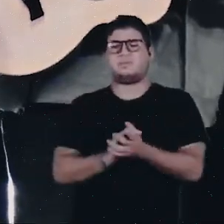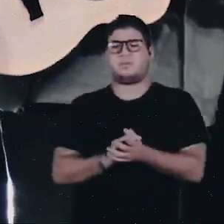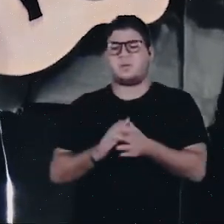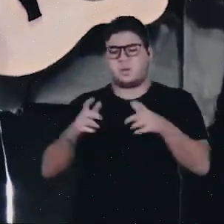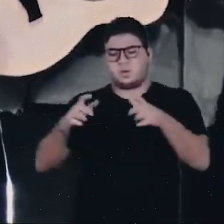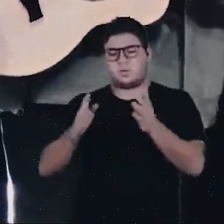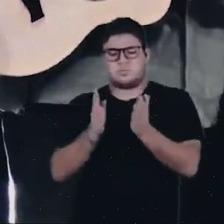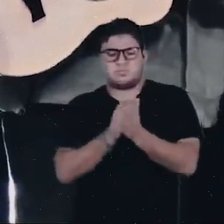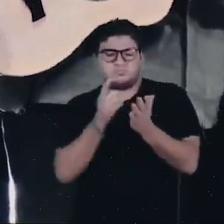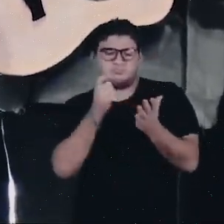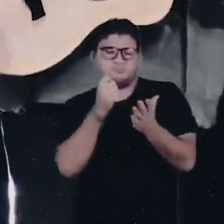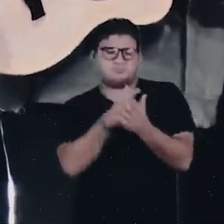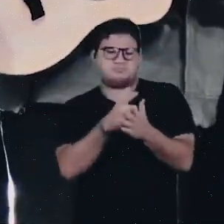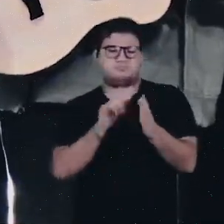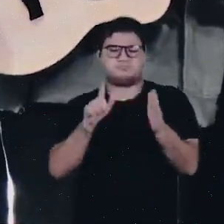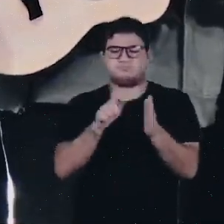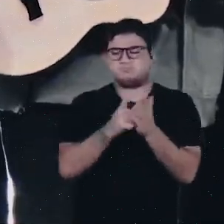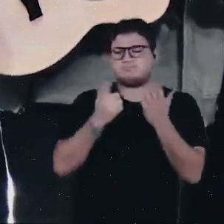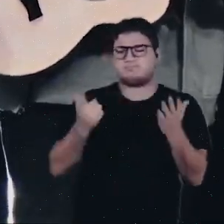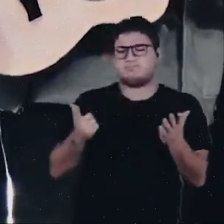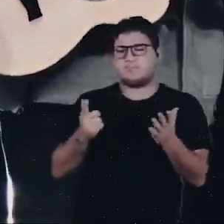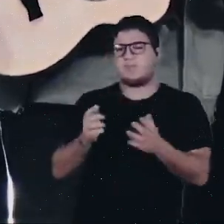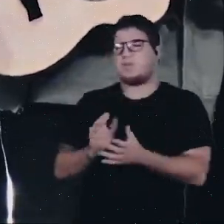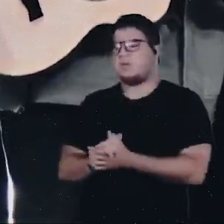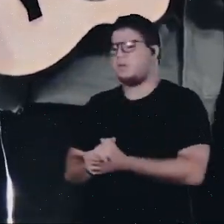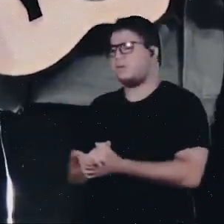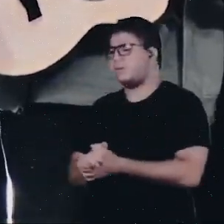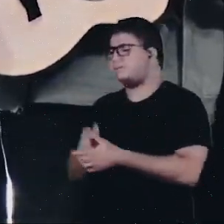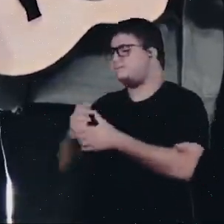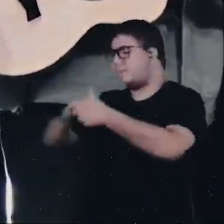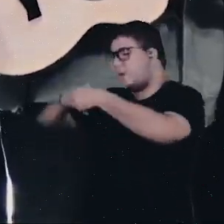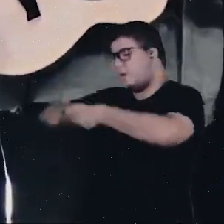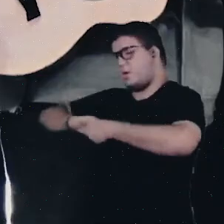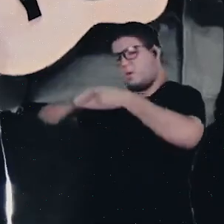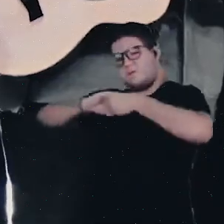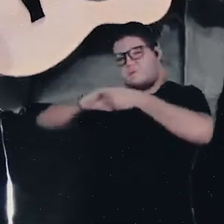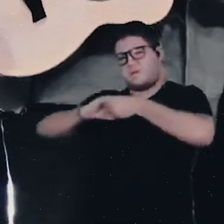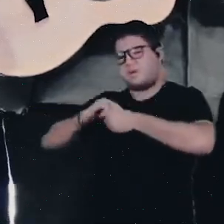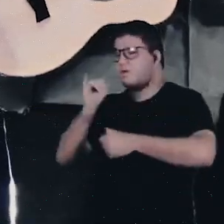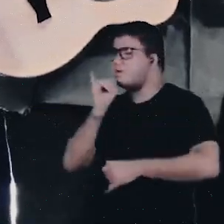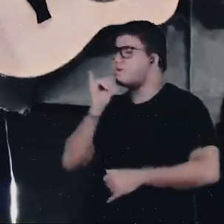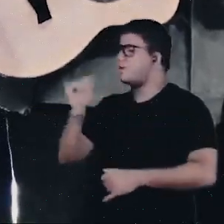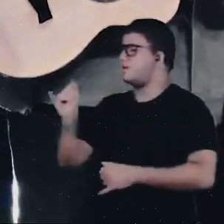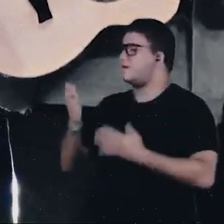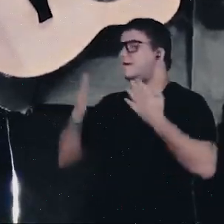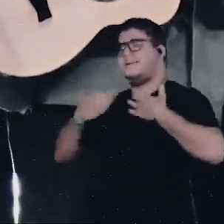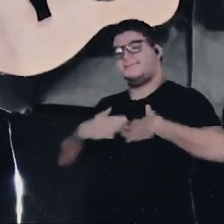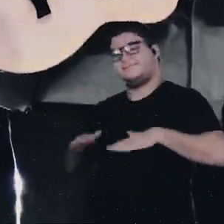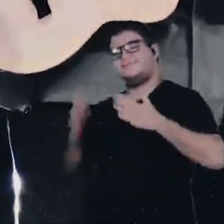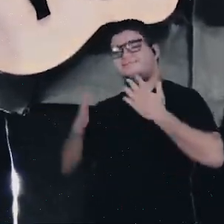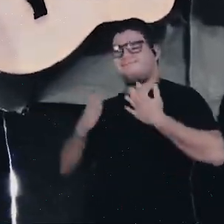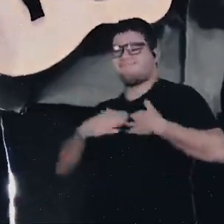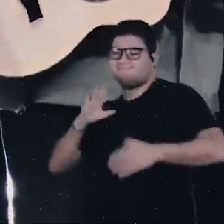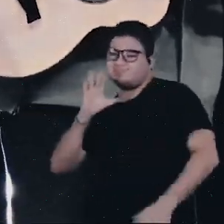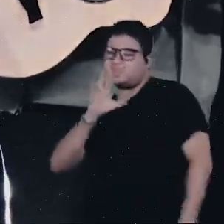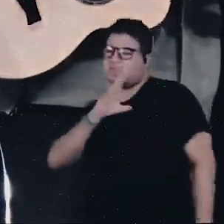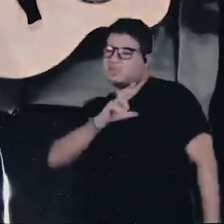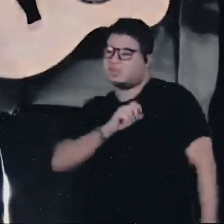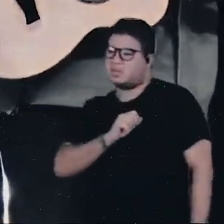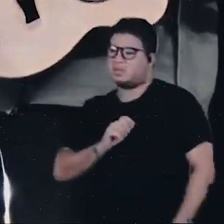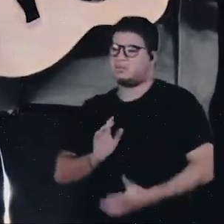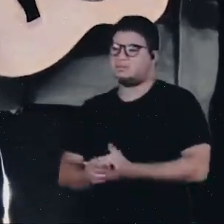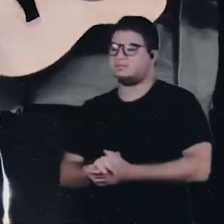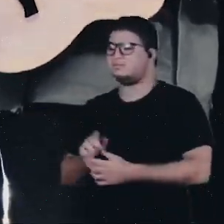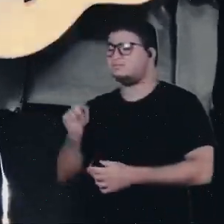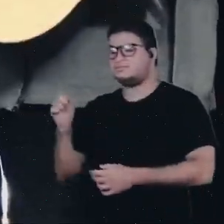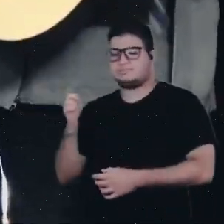E esse amigo cumprimentou o jornaleiro de uma forma amável, bem tranquilo. E sabe o que o